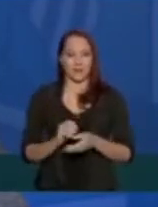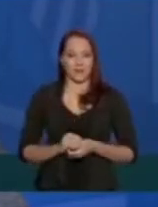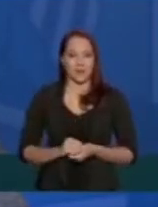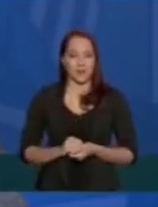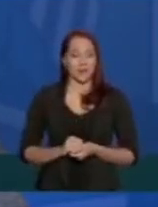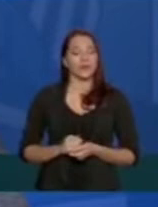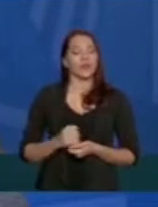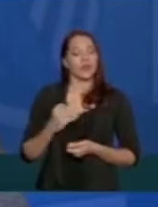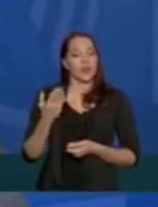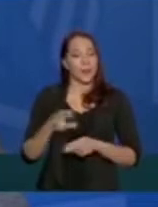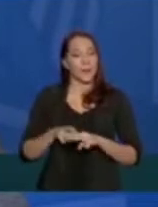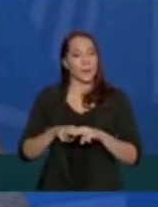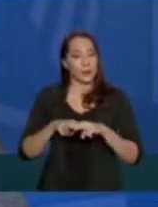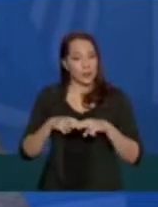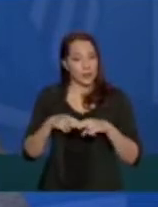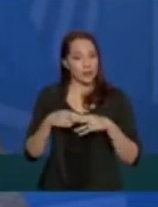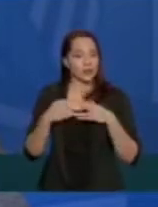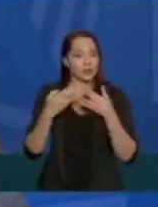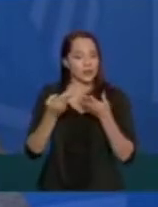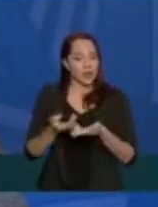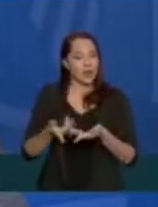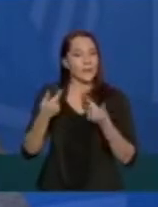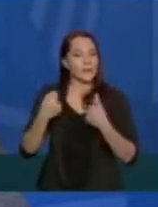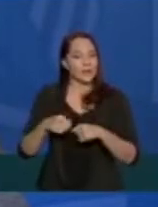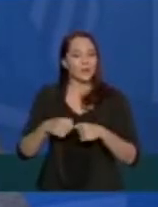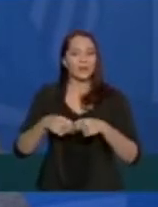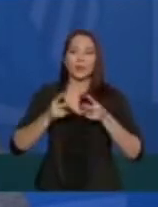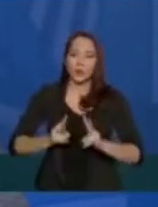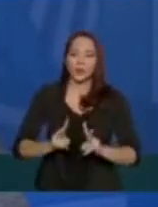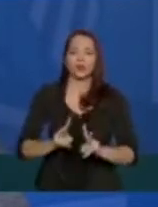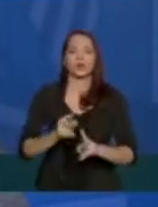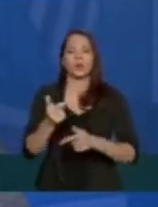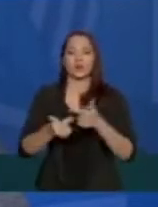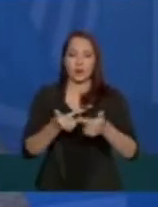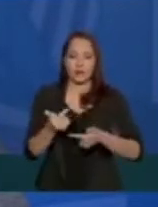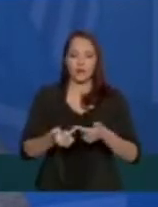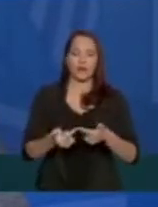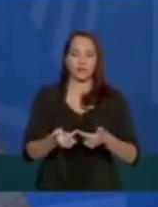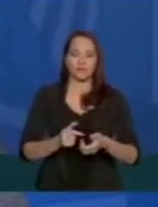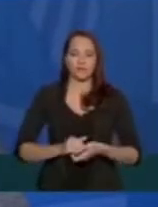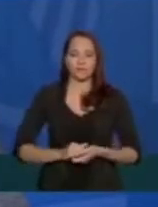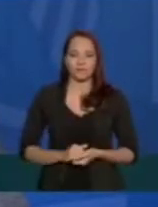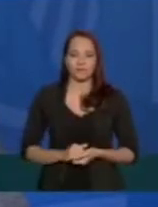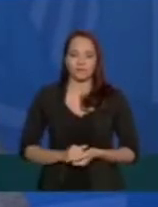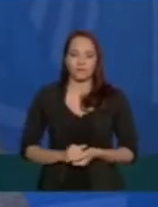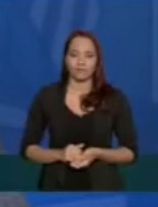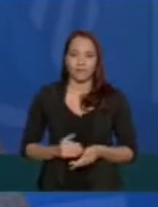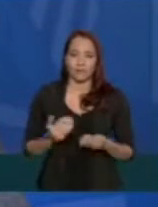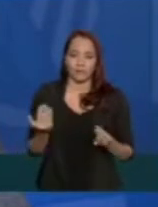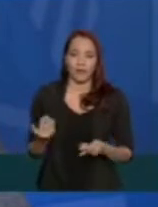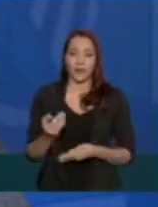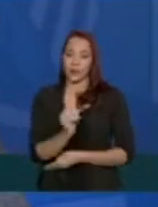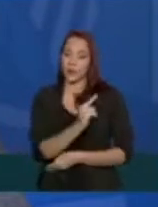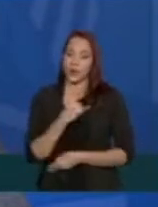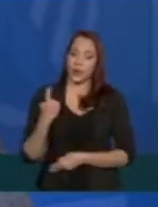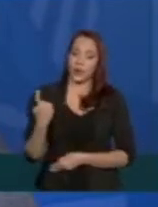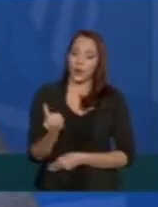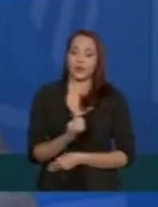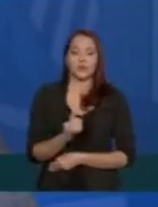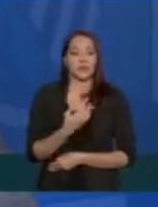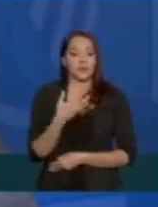E é nesse sentido que ela deve continuar atuando. Então, assim, nós